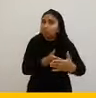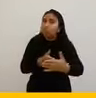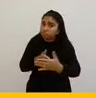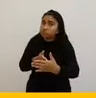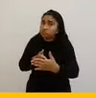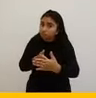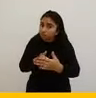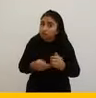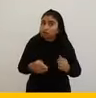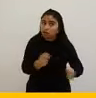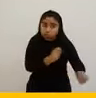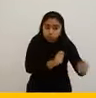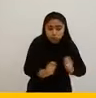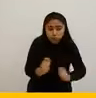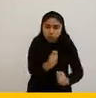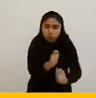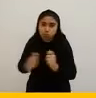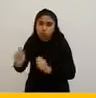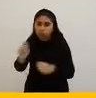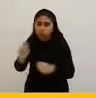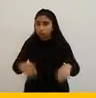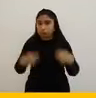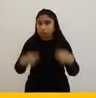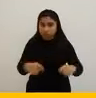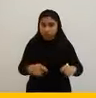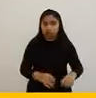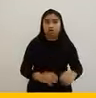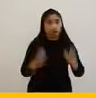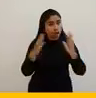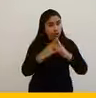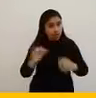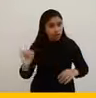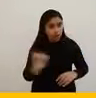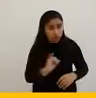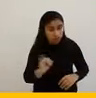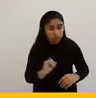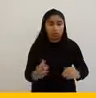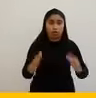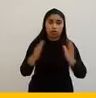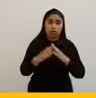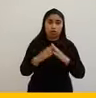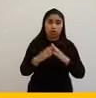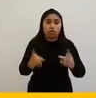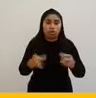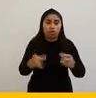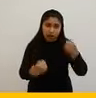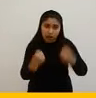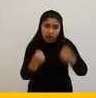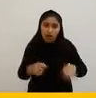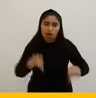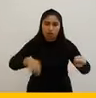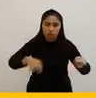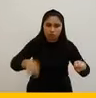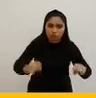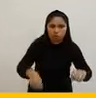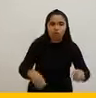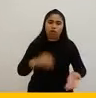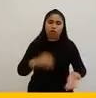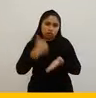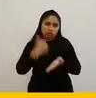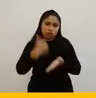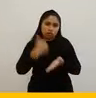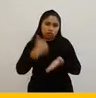com controle. Atividades imobiliárias, concessionárias, escritórios em geral,